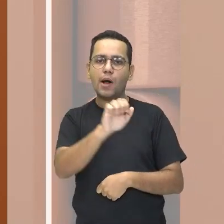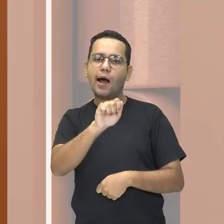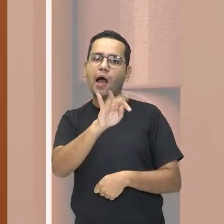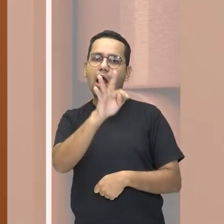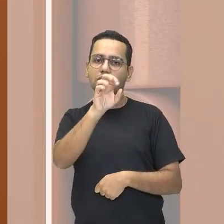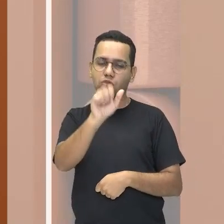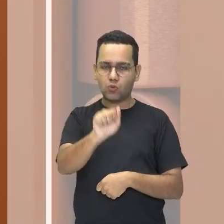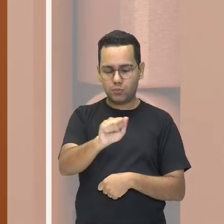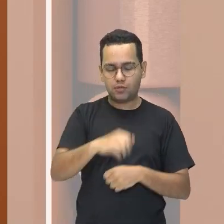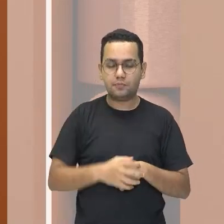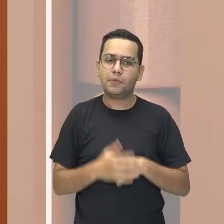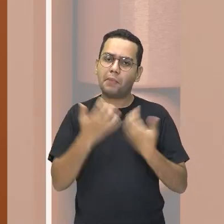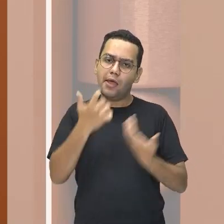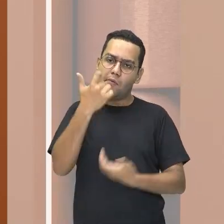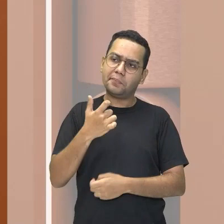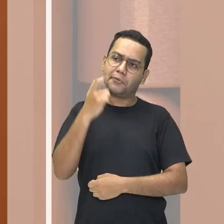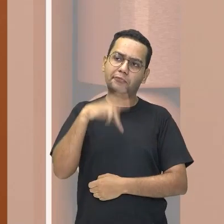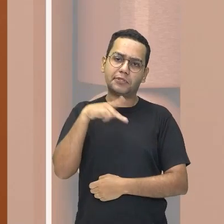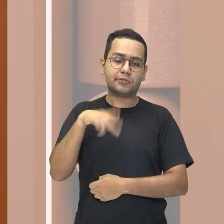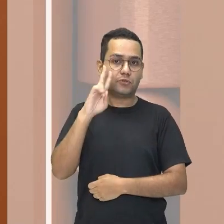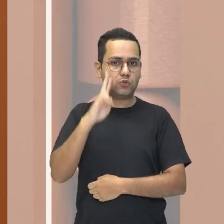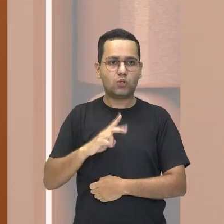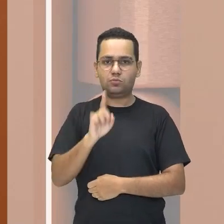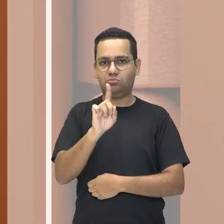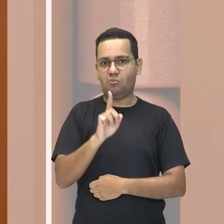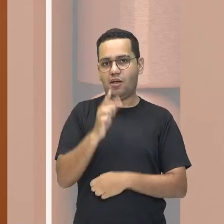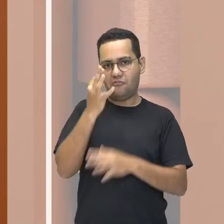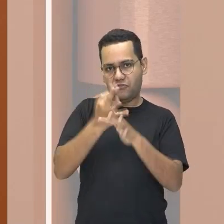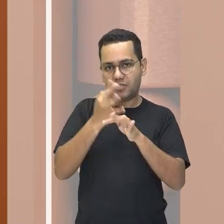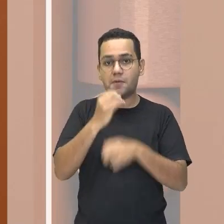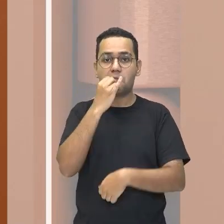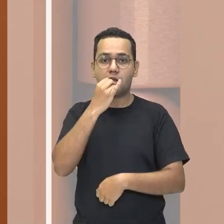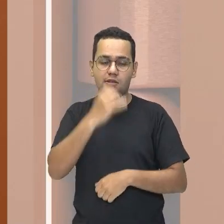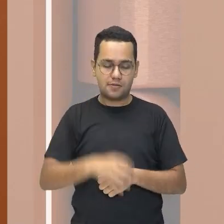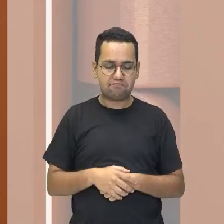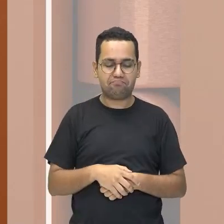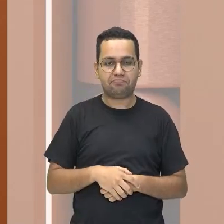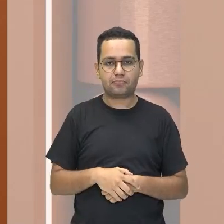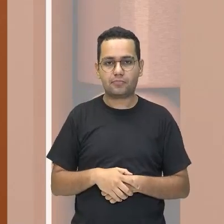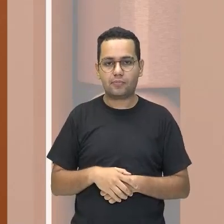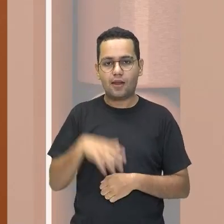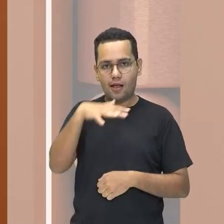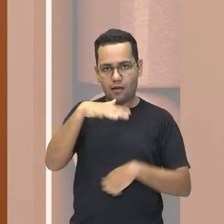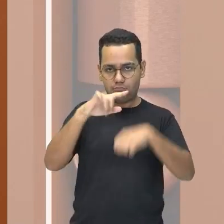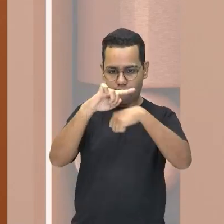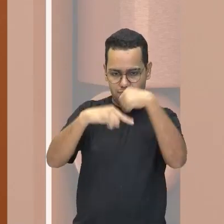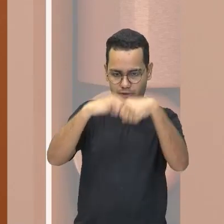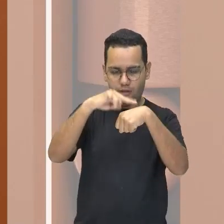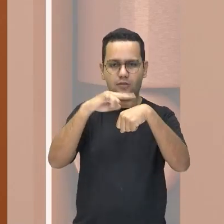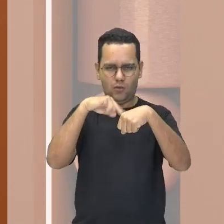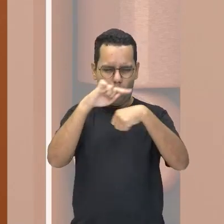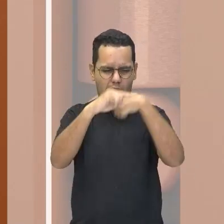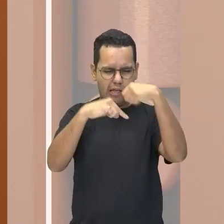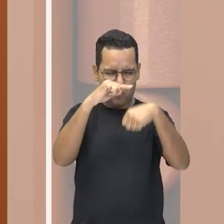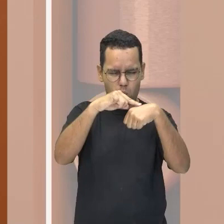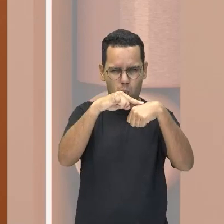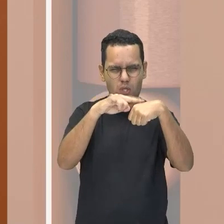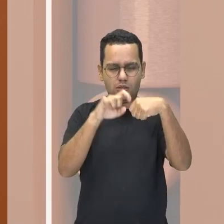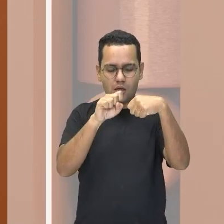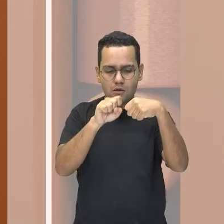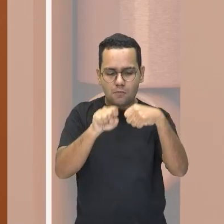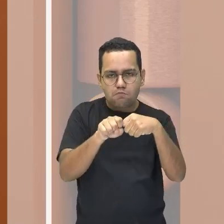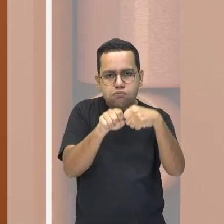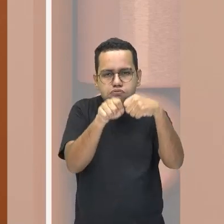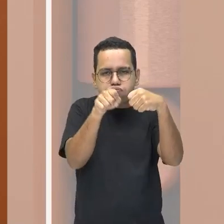mas vamos tentar entender um pouquinho. Quando um átomo se quebra, ele gera uma pequena explosão que, quando